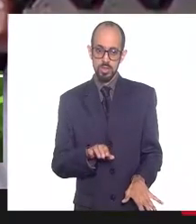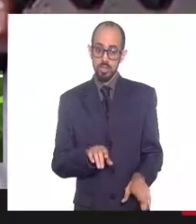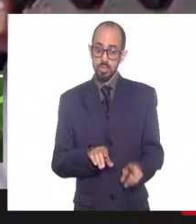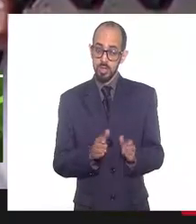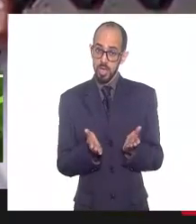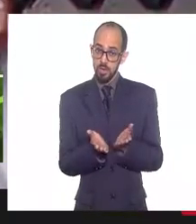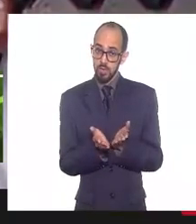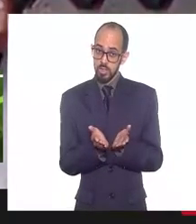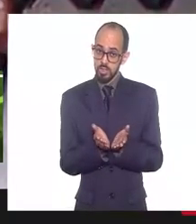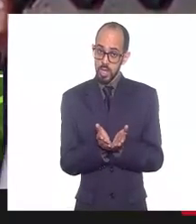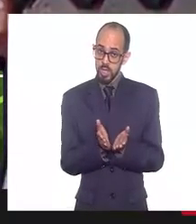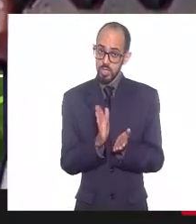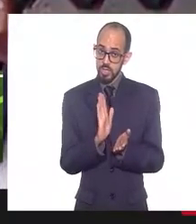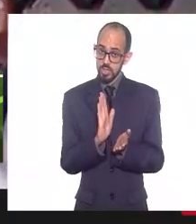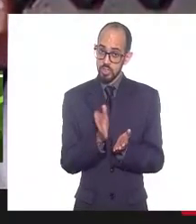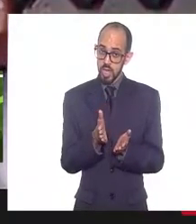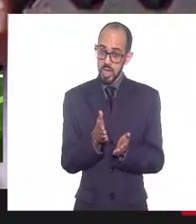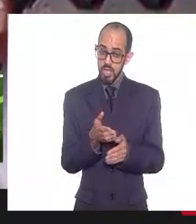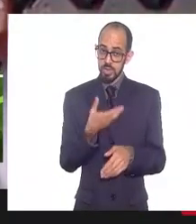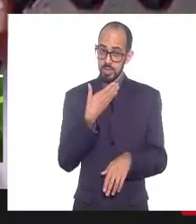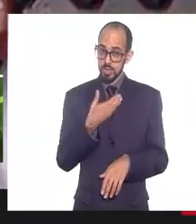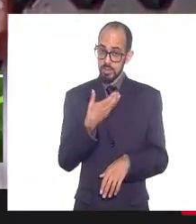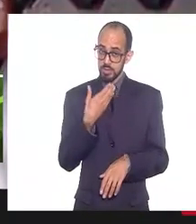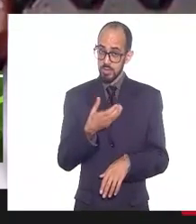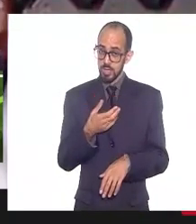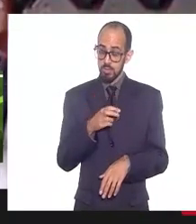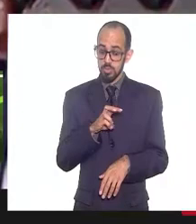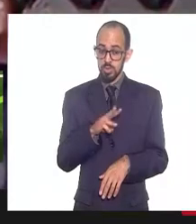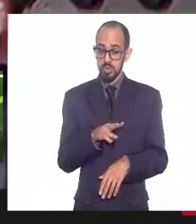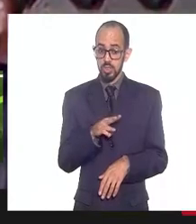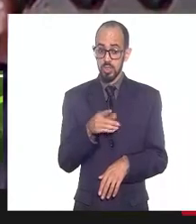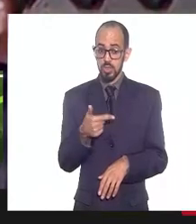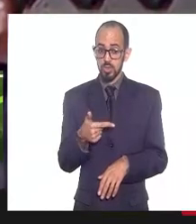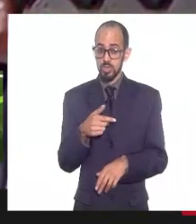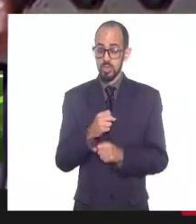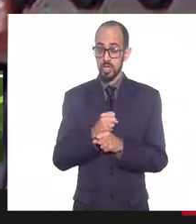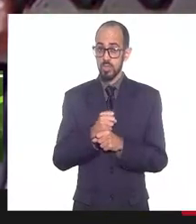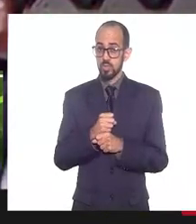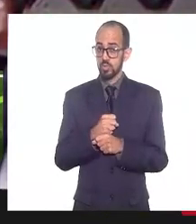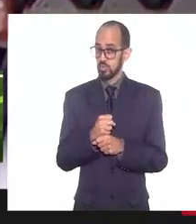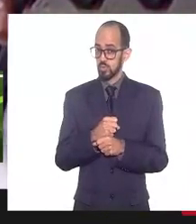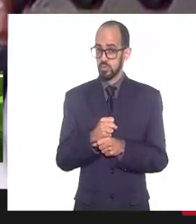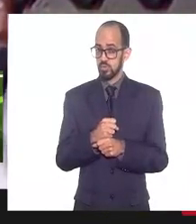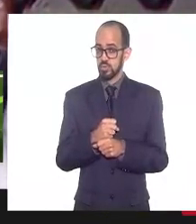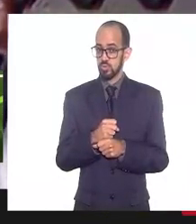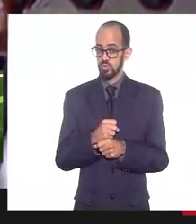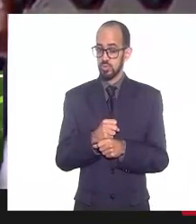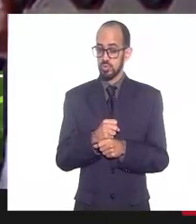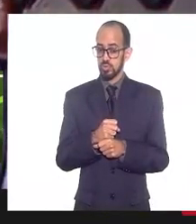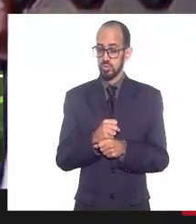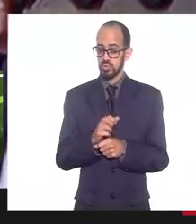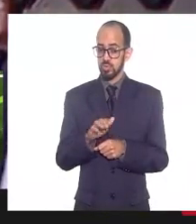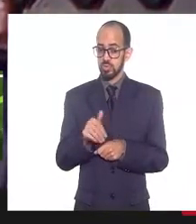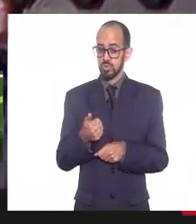evangélica, completarei em dezembro, há 32 anos. Então,